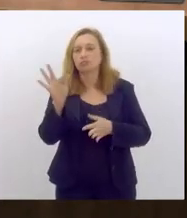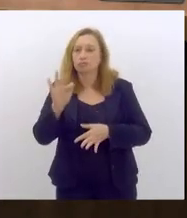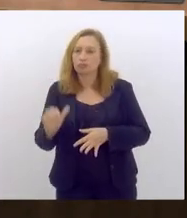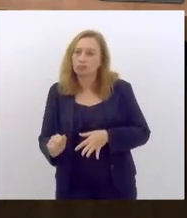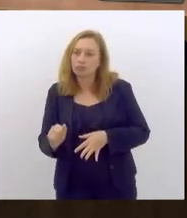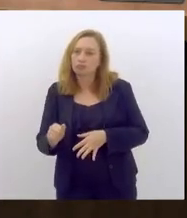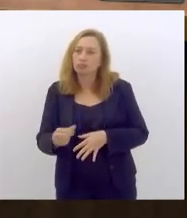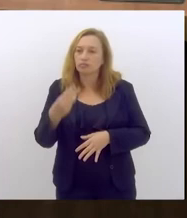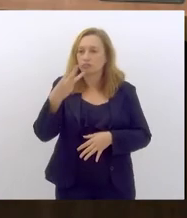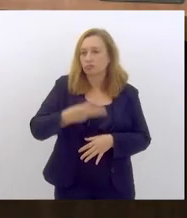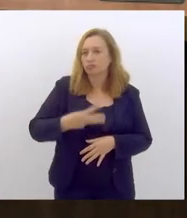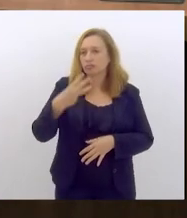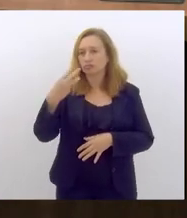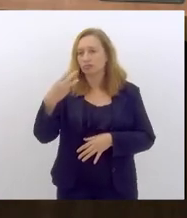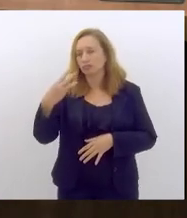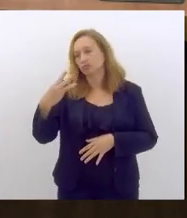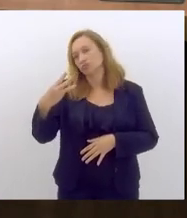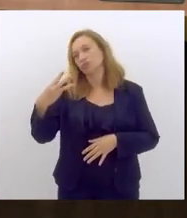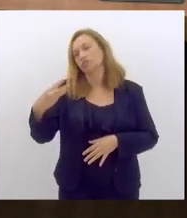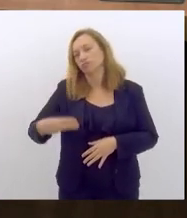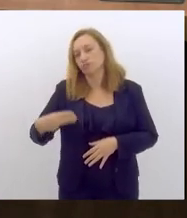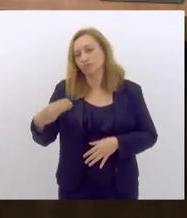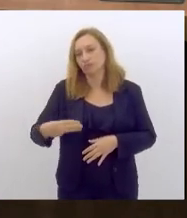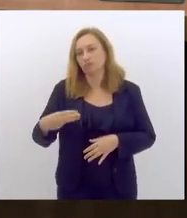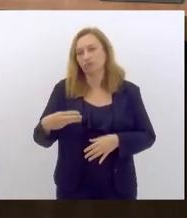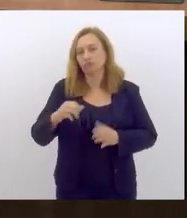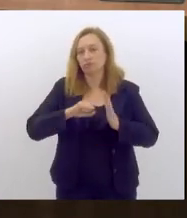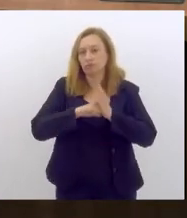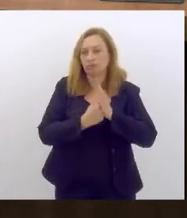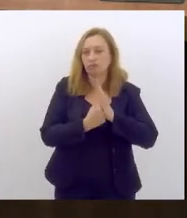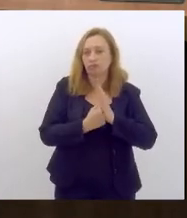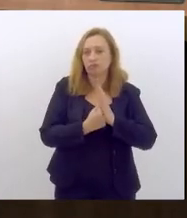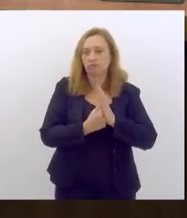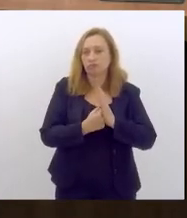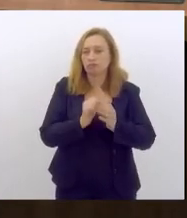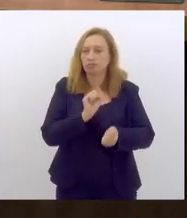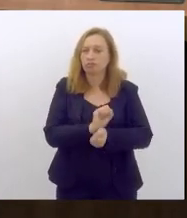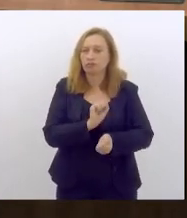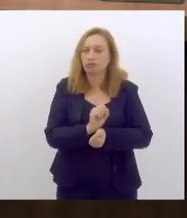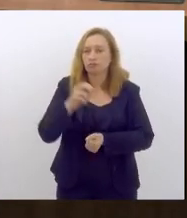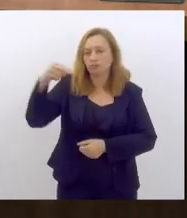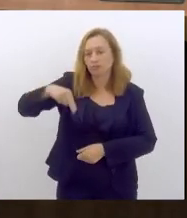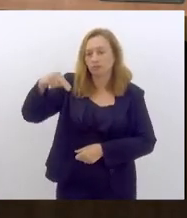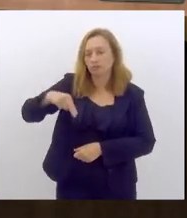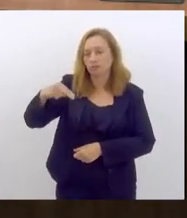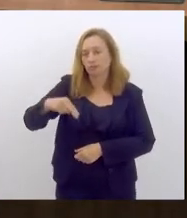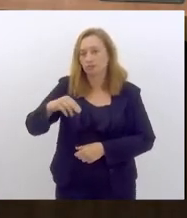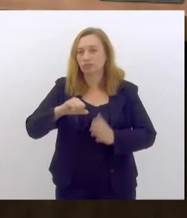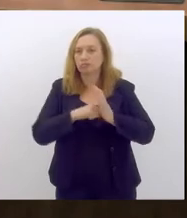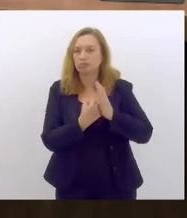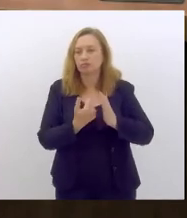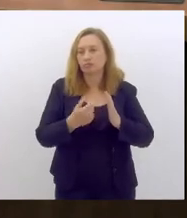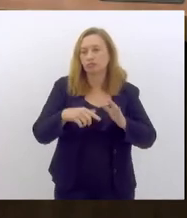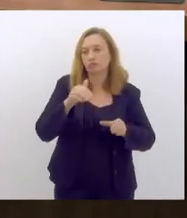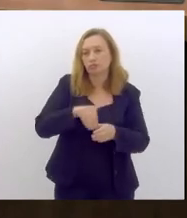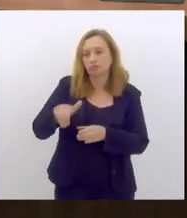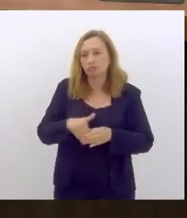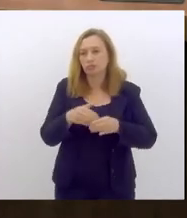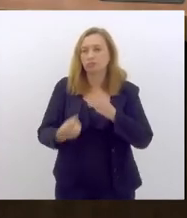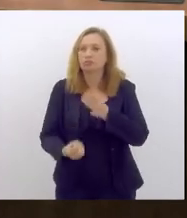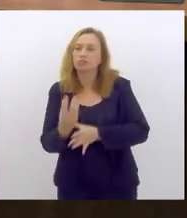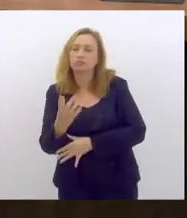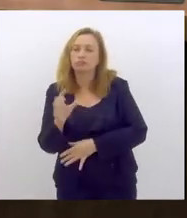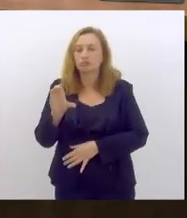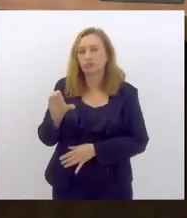o 33º da pauta de vetos, foi adiada para novembro, pela vetação da lei eleitoral a respeito da criação